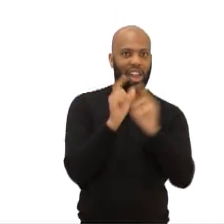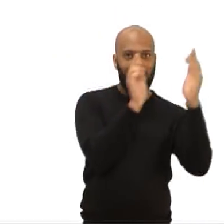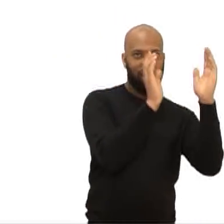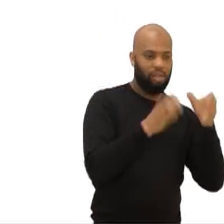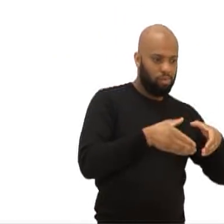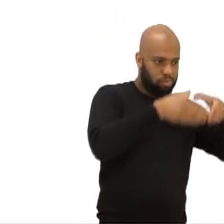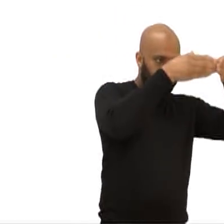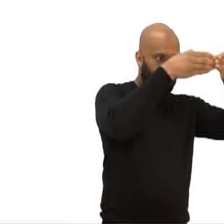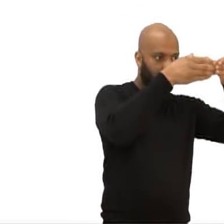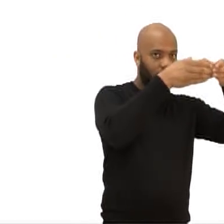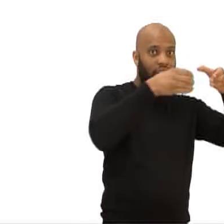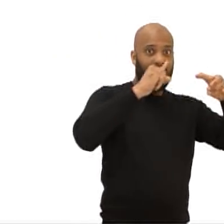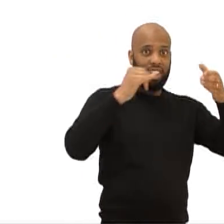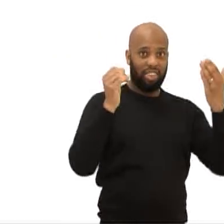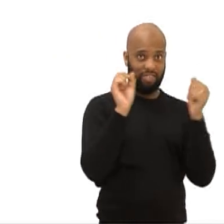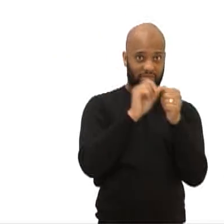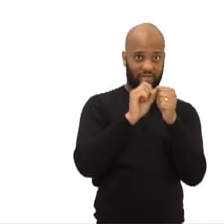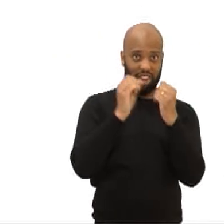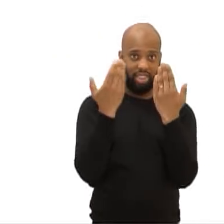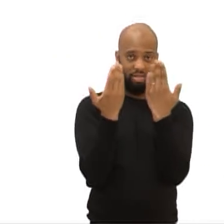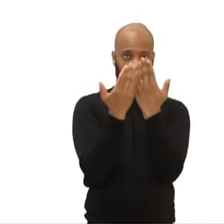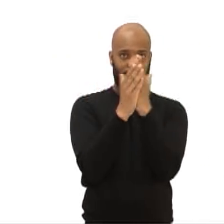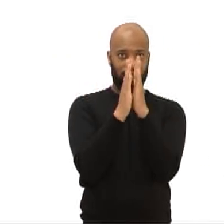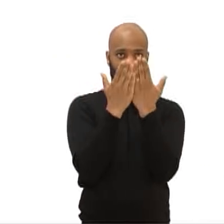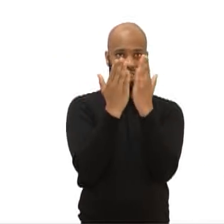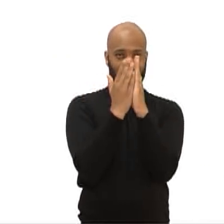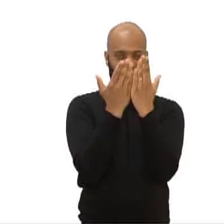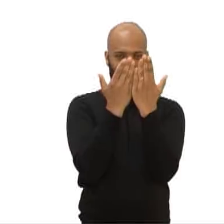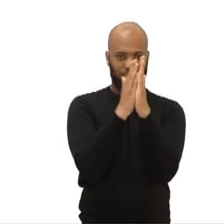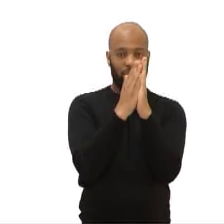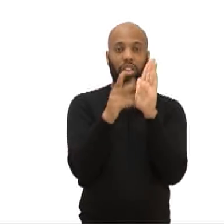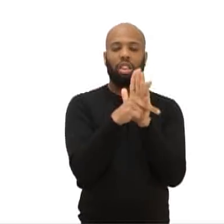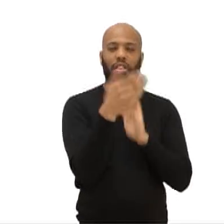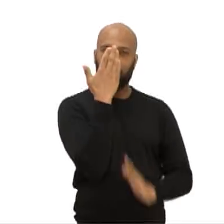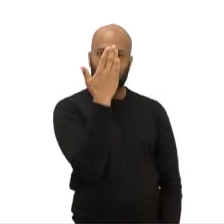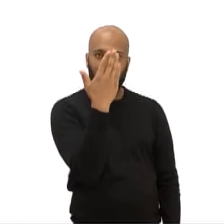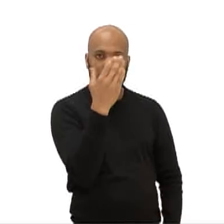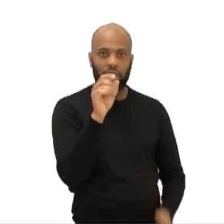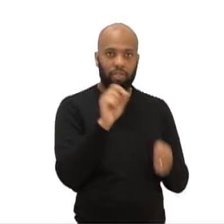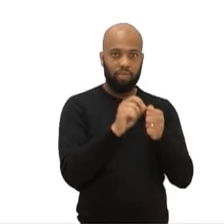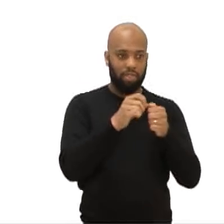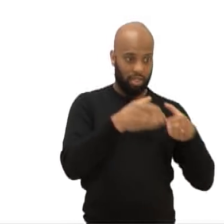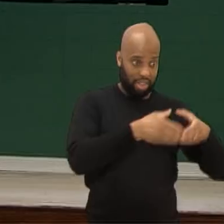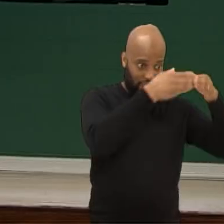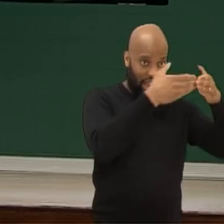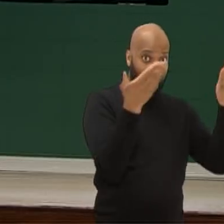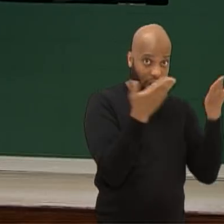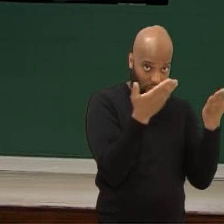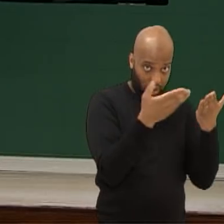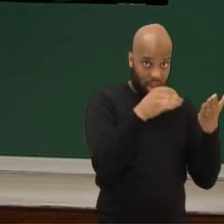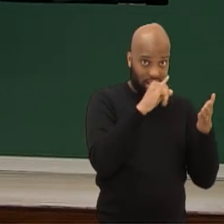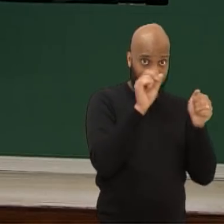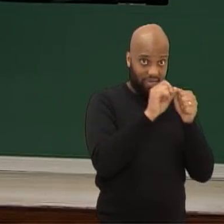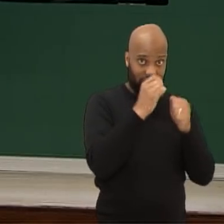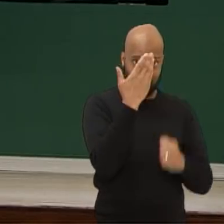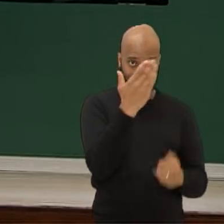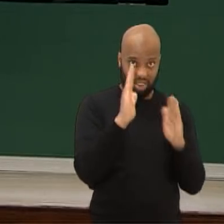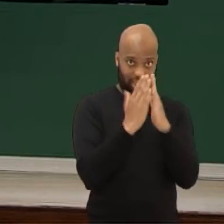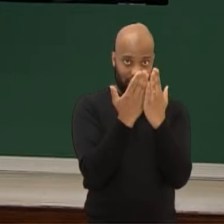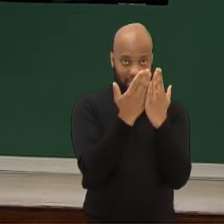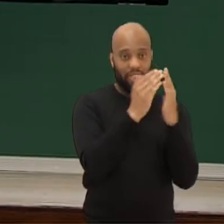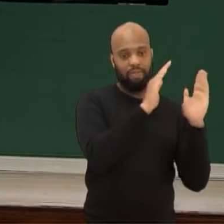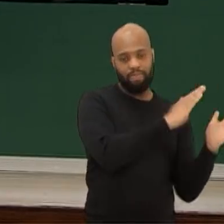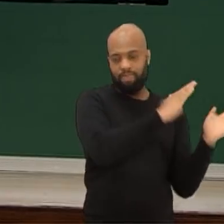a reflexão. Porém, a distância, se aqui nós tivermos 3 risquinhos, aqui teremos que